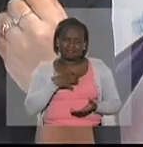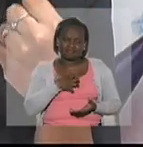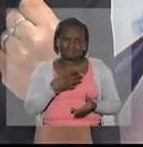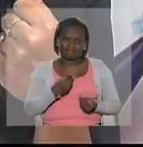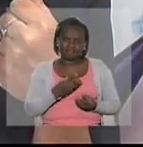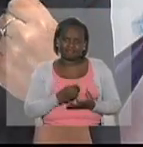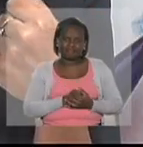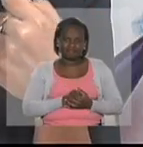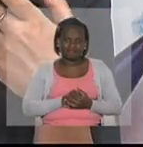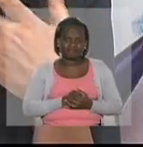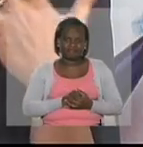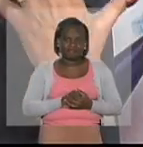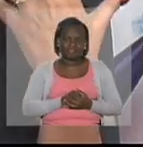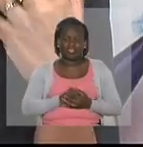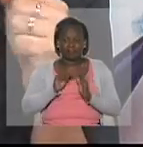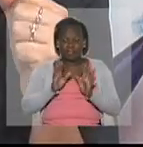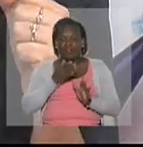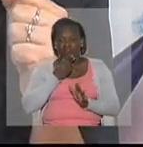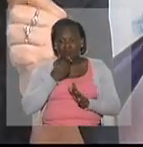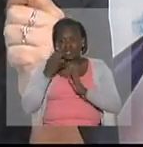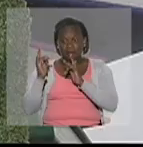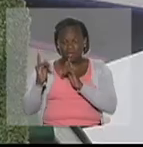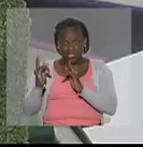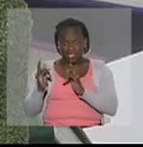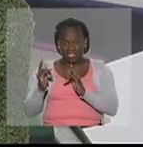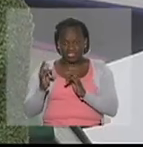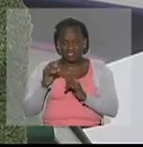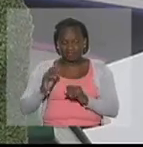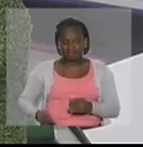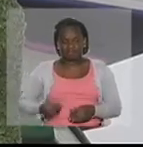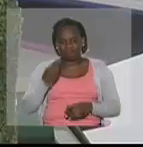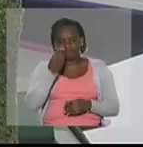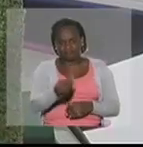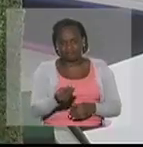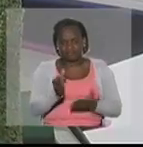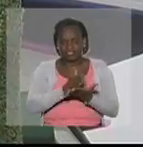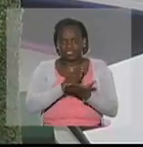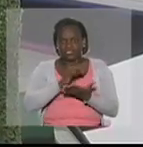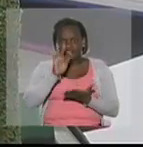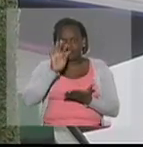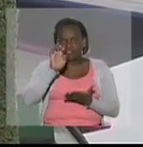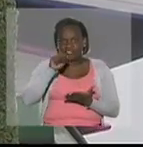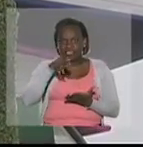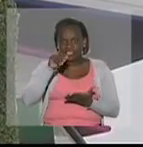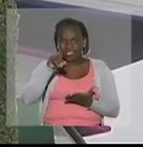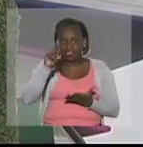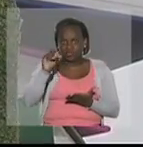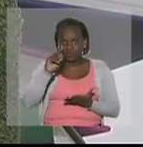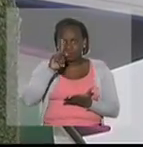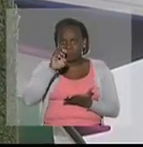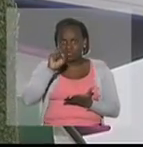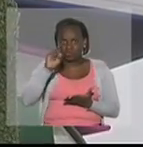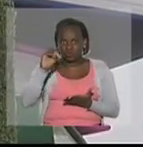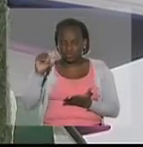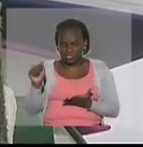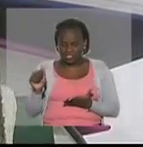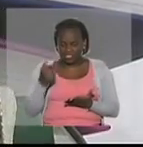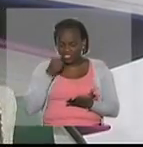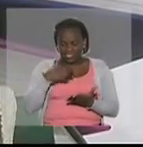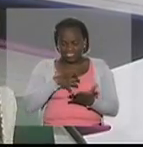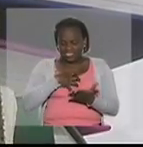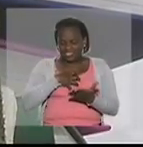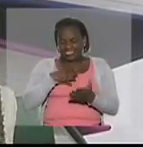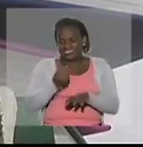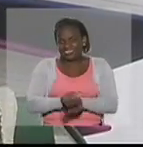sentimento né que e o namorado dela sacou o Fernando Pessoa para ela e ela